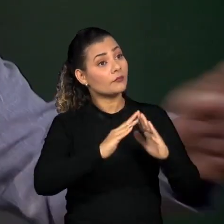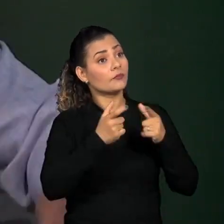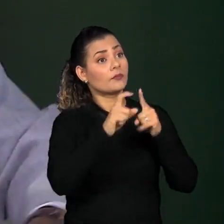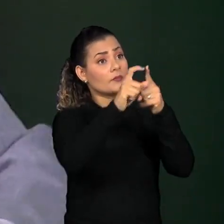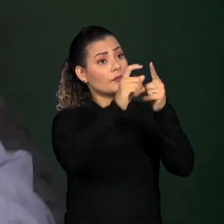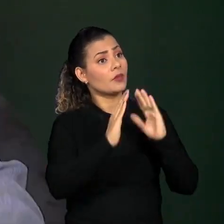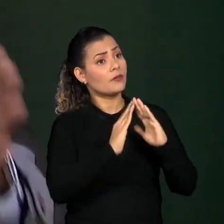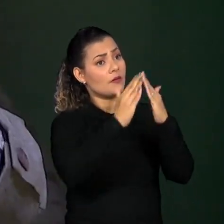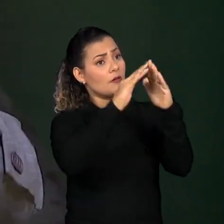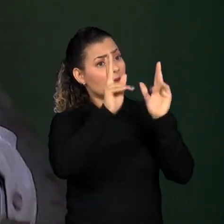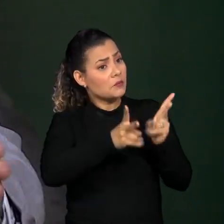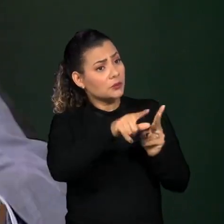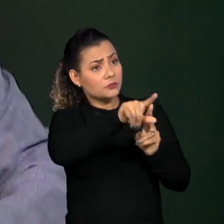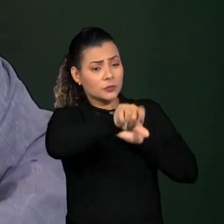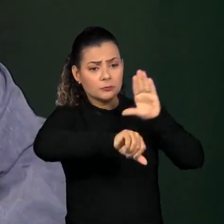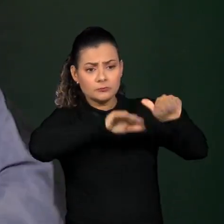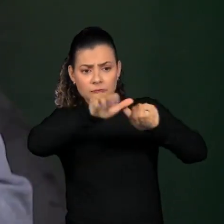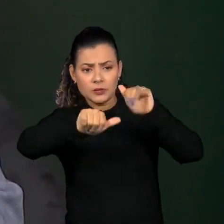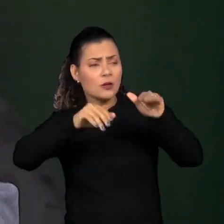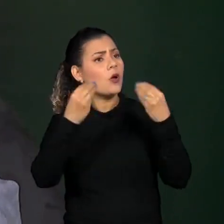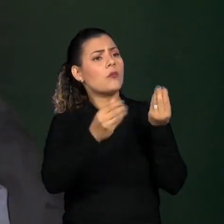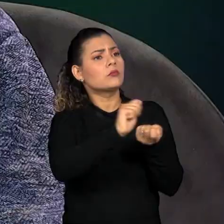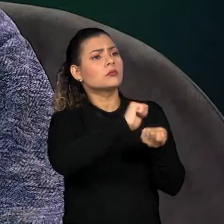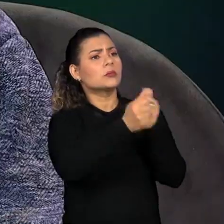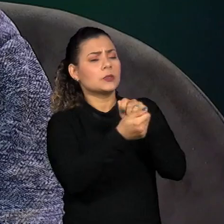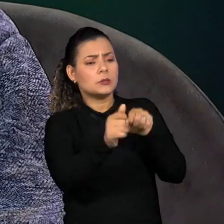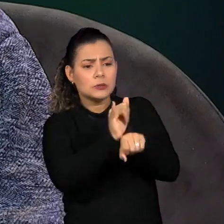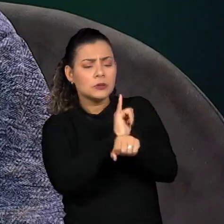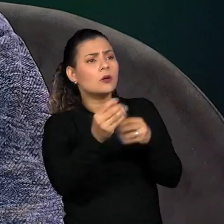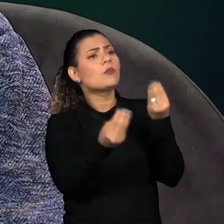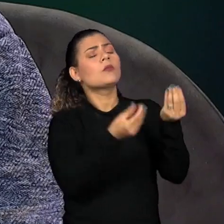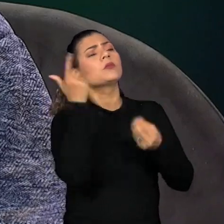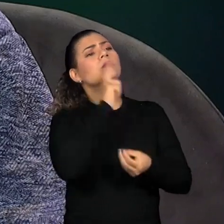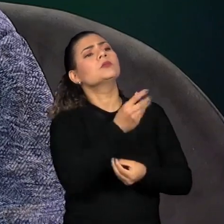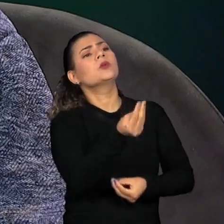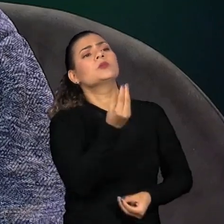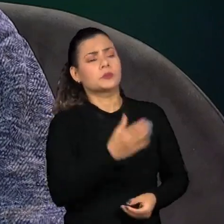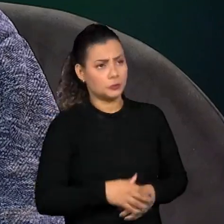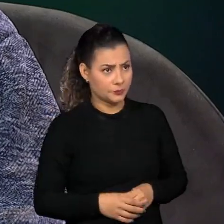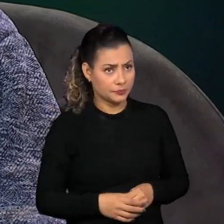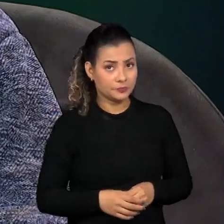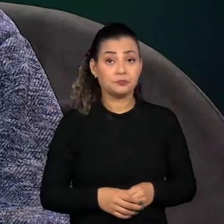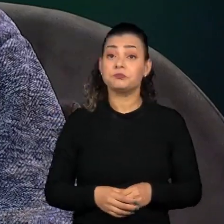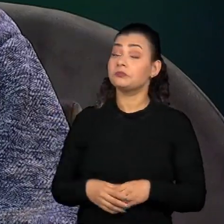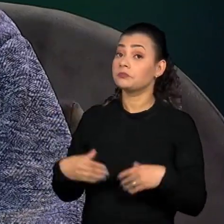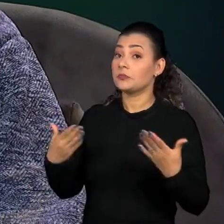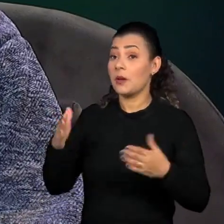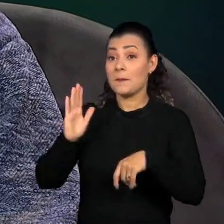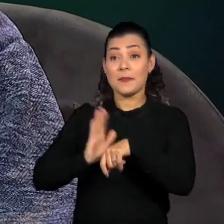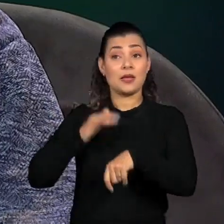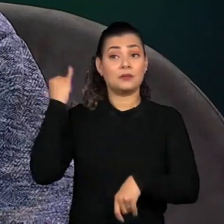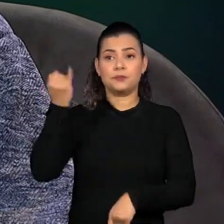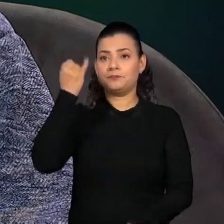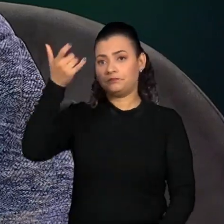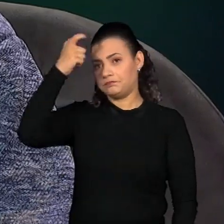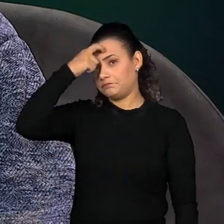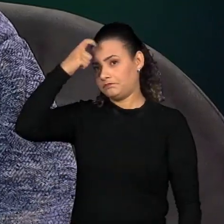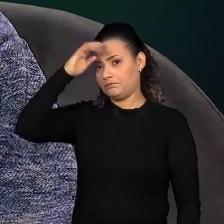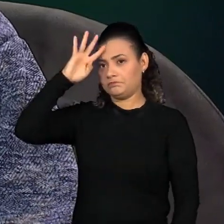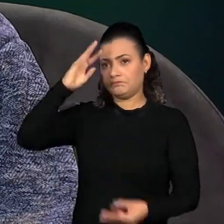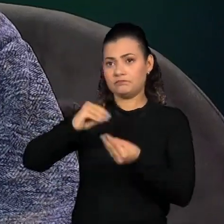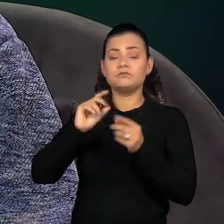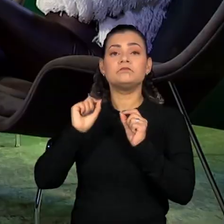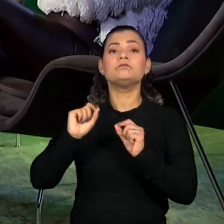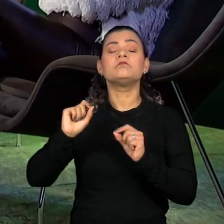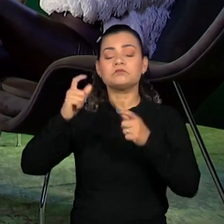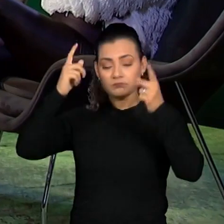é que você conseguiu, se a barreira é quase que intransponível? Tem que entender que a coisa mais importante do ser humano é